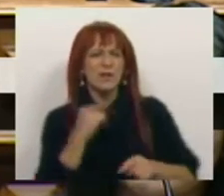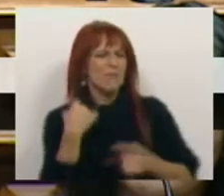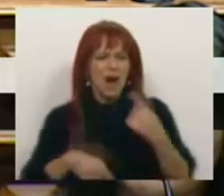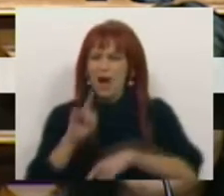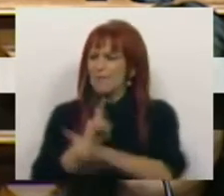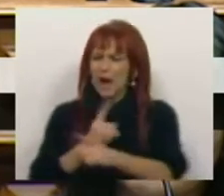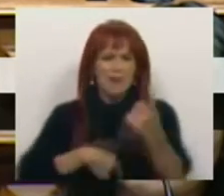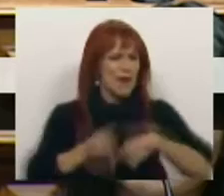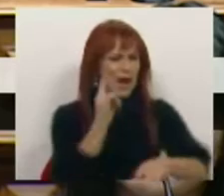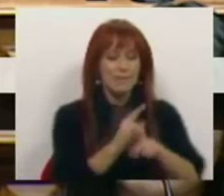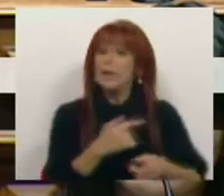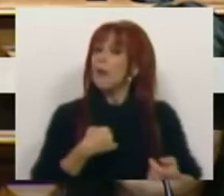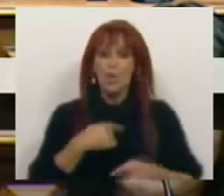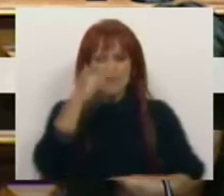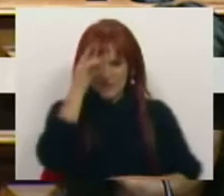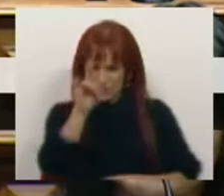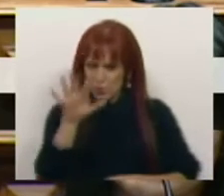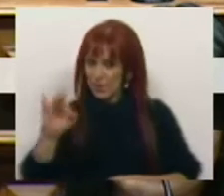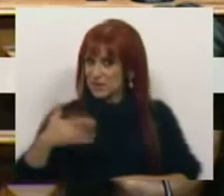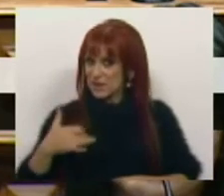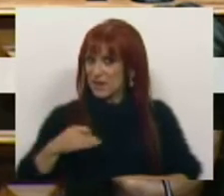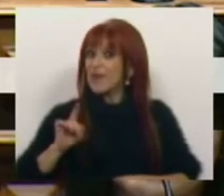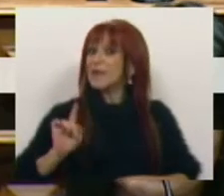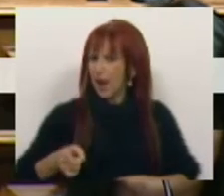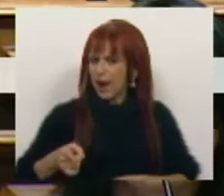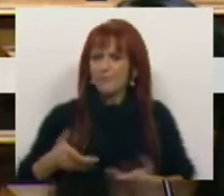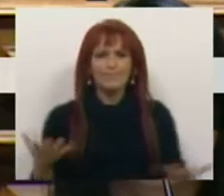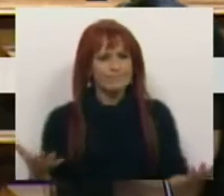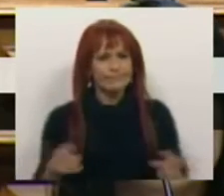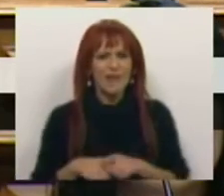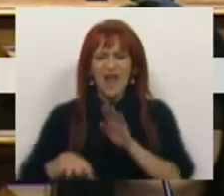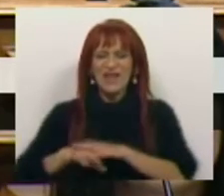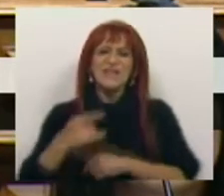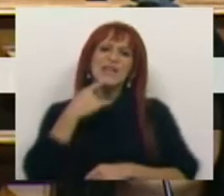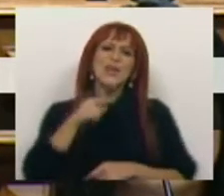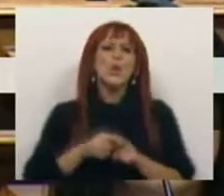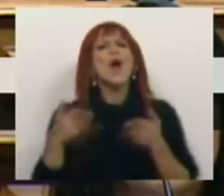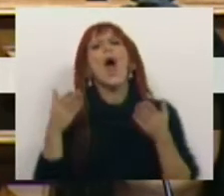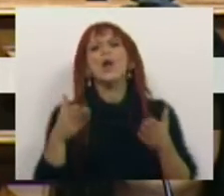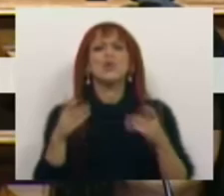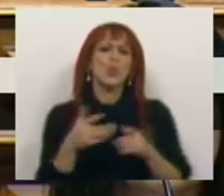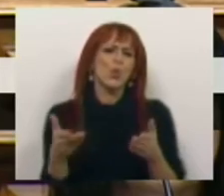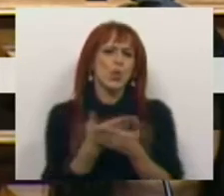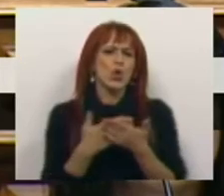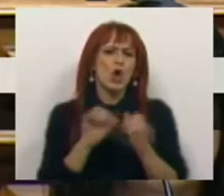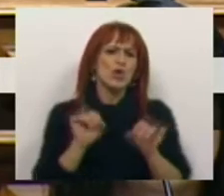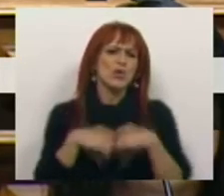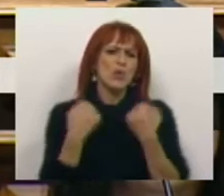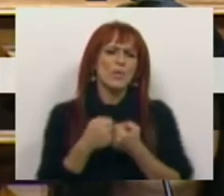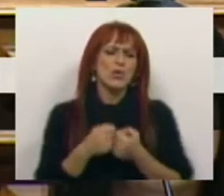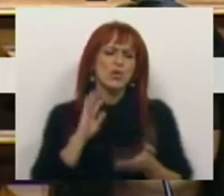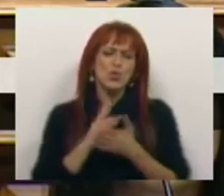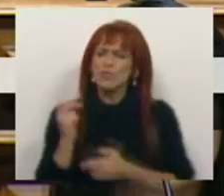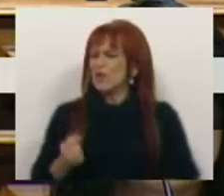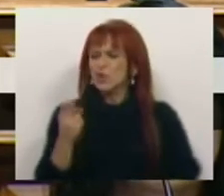infernal. Mas esta é a visão do PSD, do CDS, a direita que diz que ajudou a economia social nos